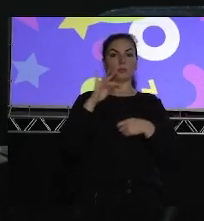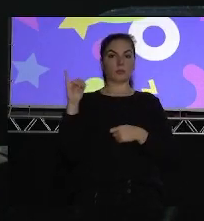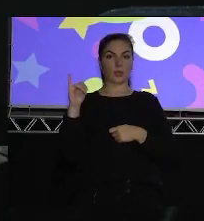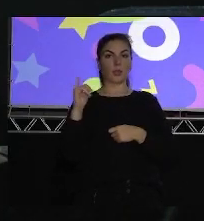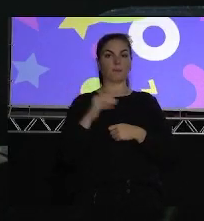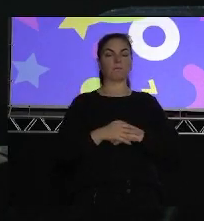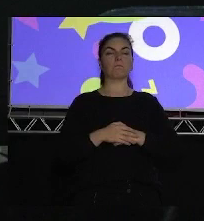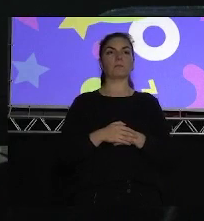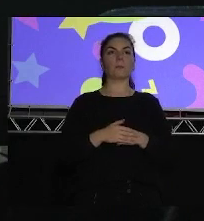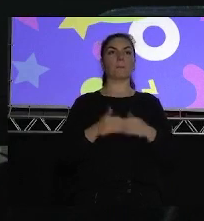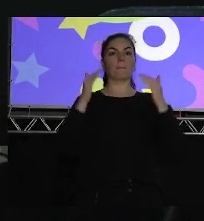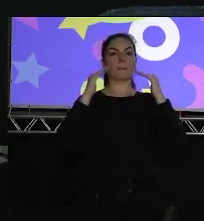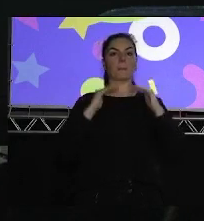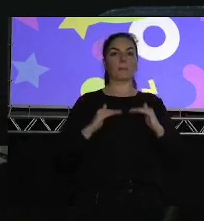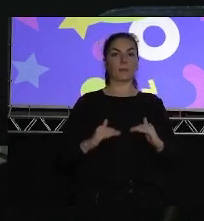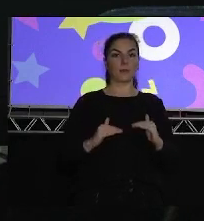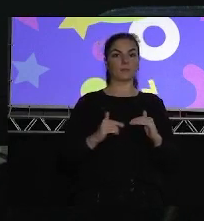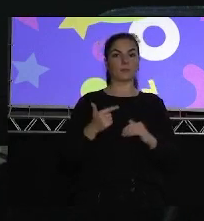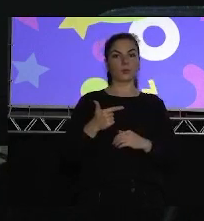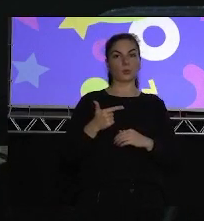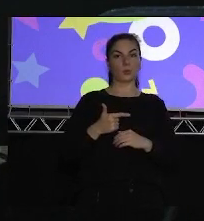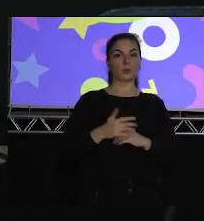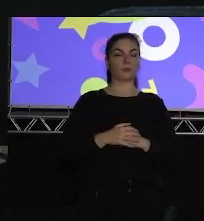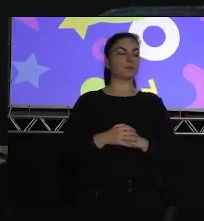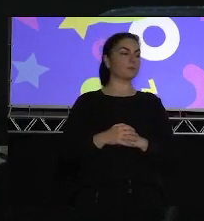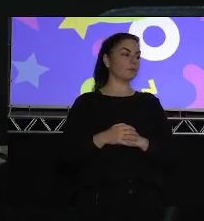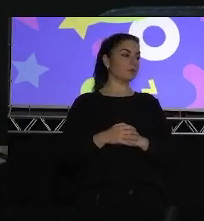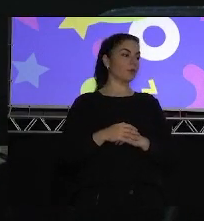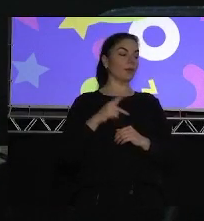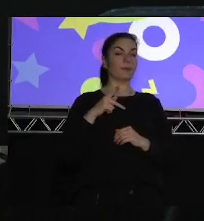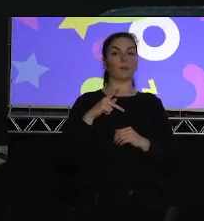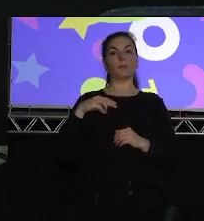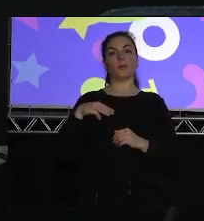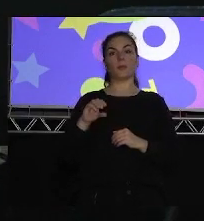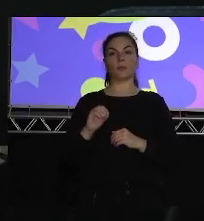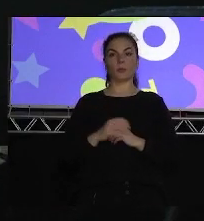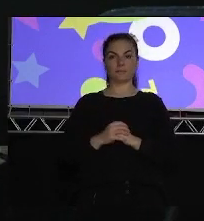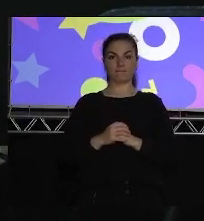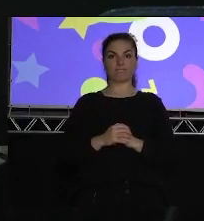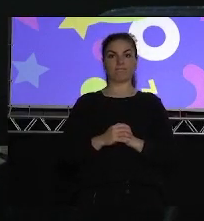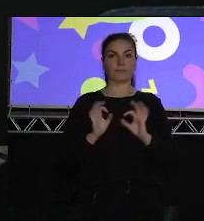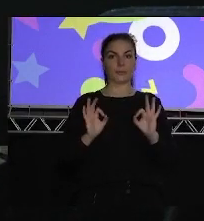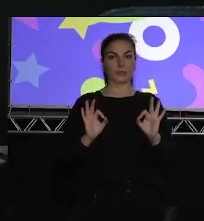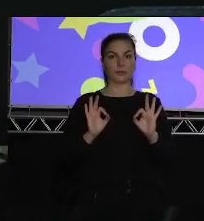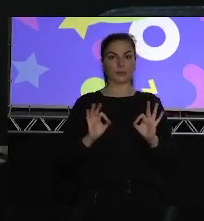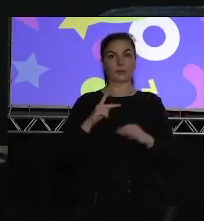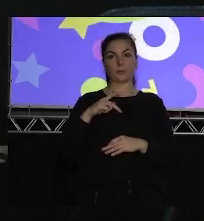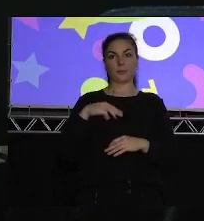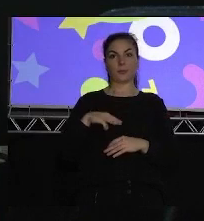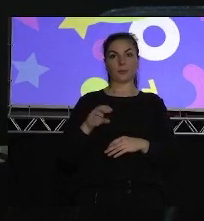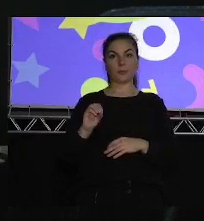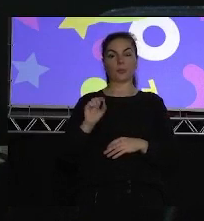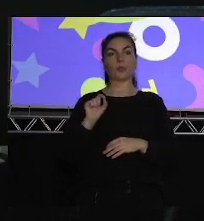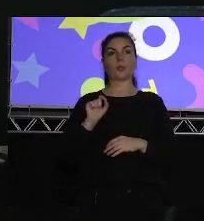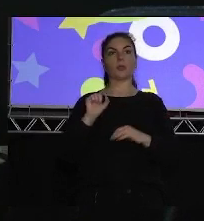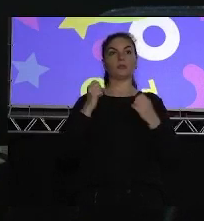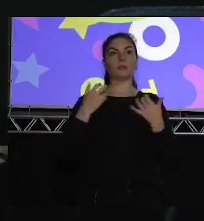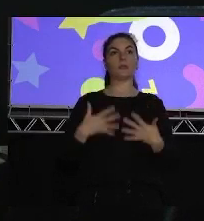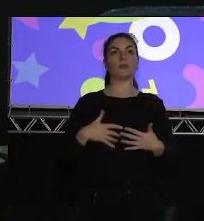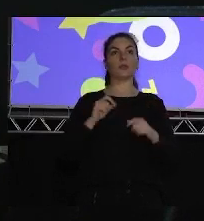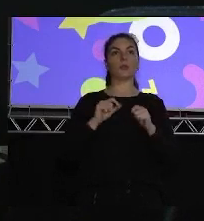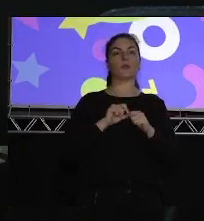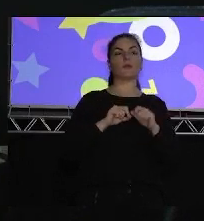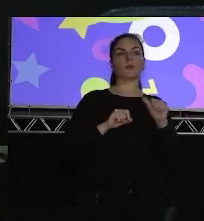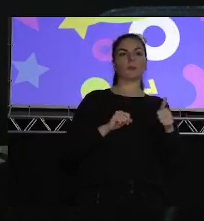quem prioriza na value stream 2, PMO. Beleza? É o PMO que define o que vai ser feito primeiro, quanto